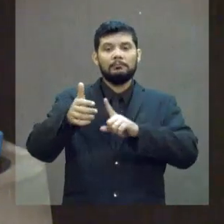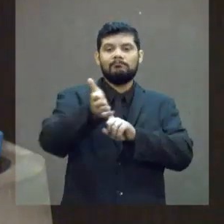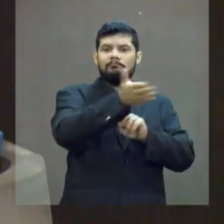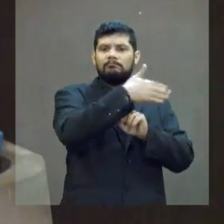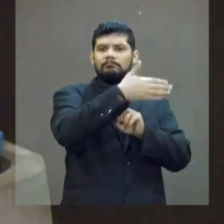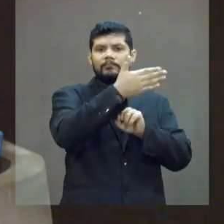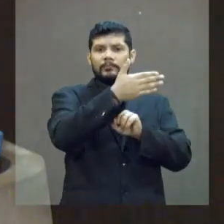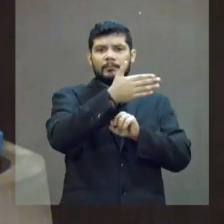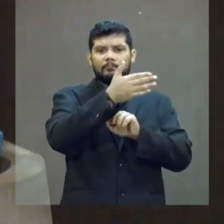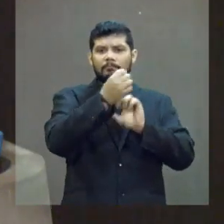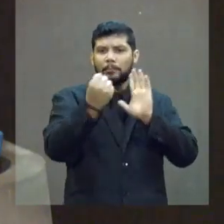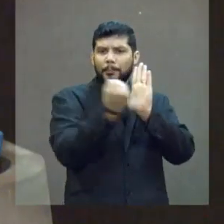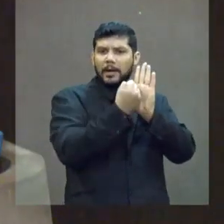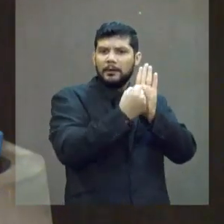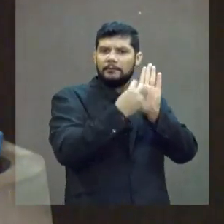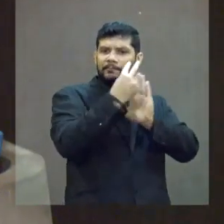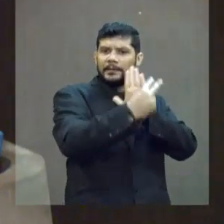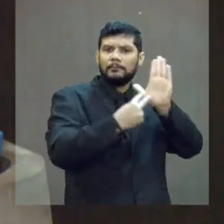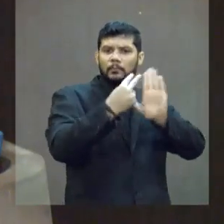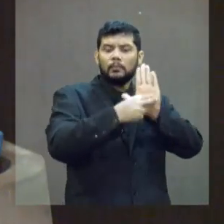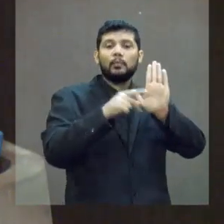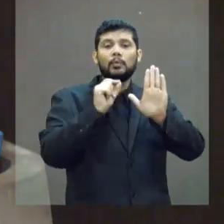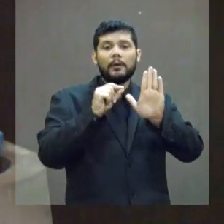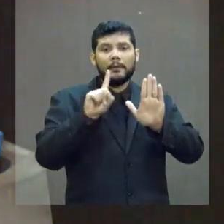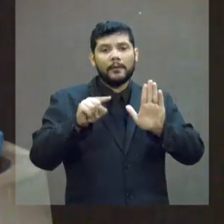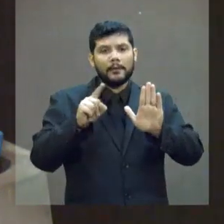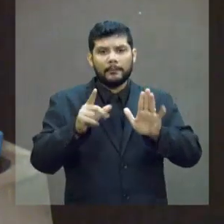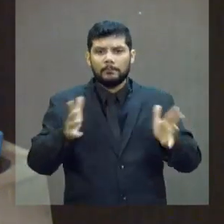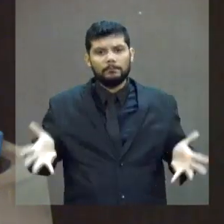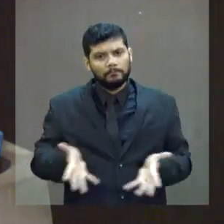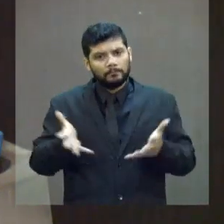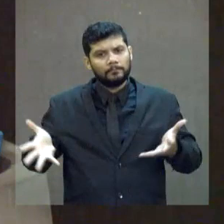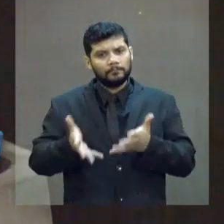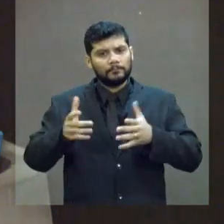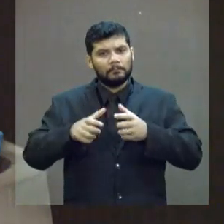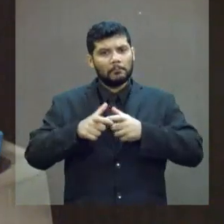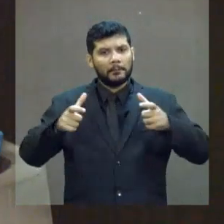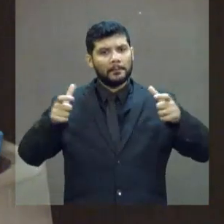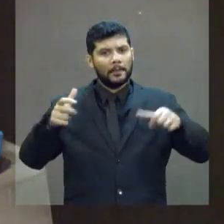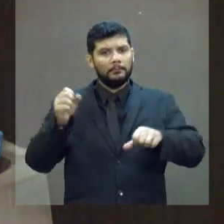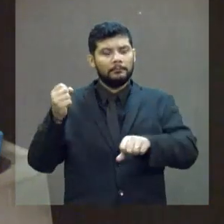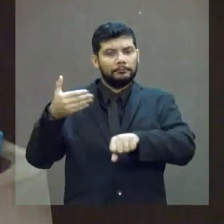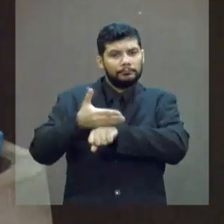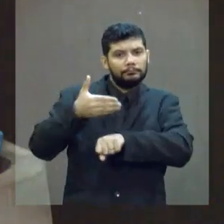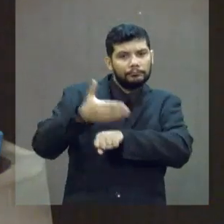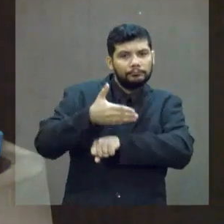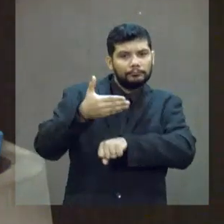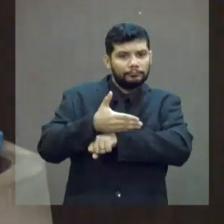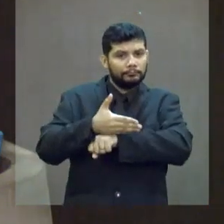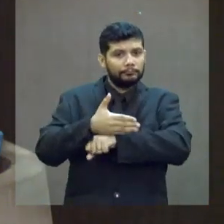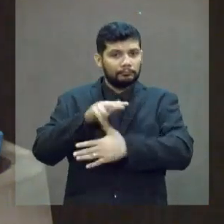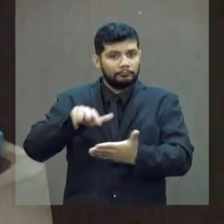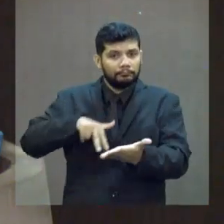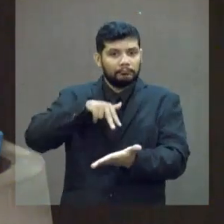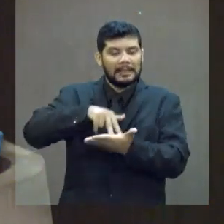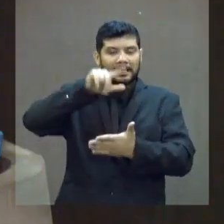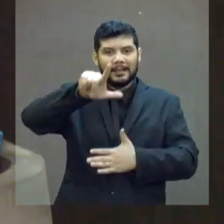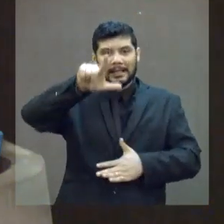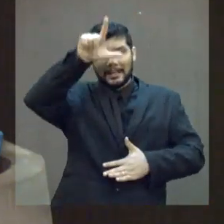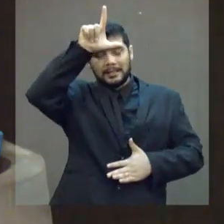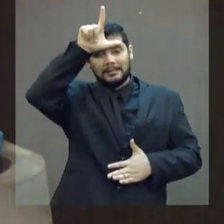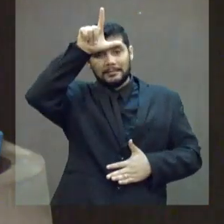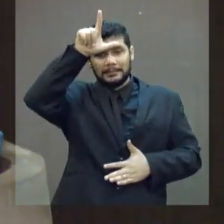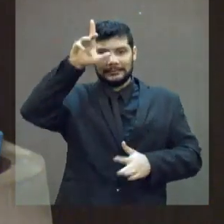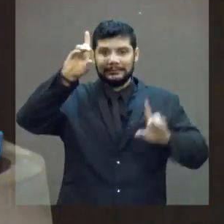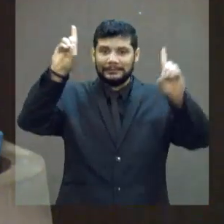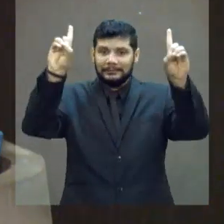Deficiência a promoção da participação e do protagonismo, das lideranças de